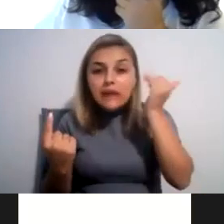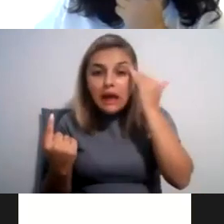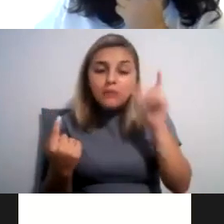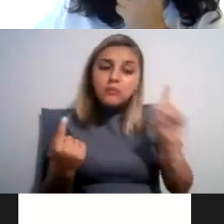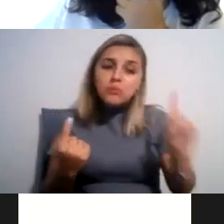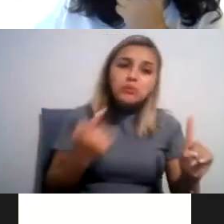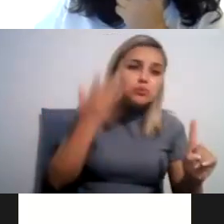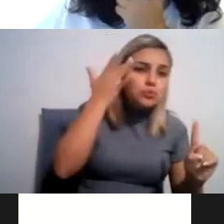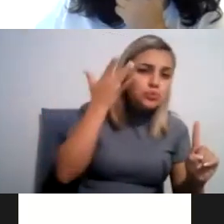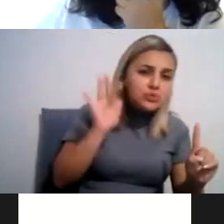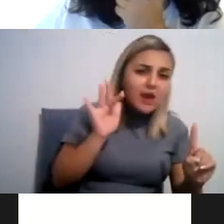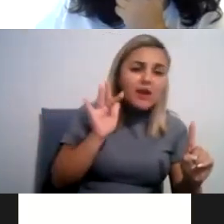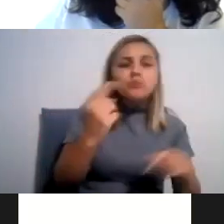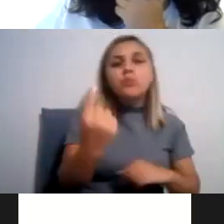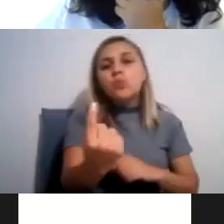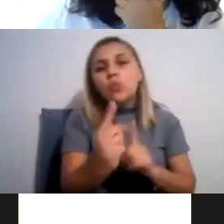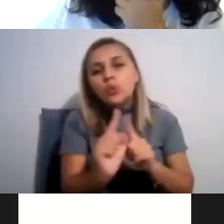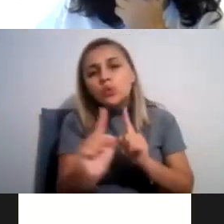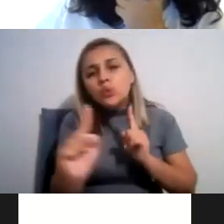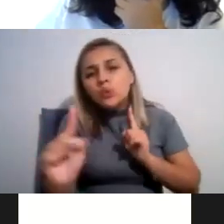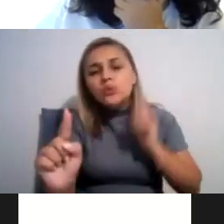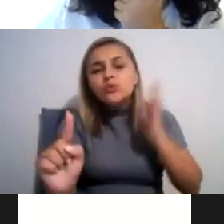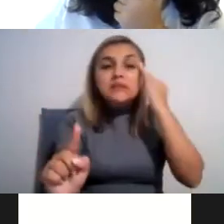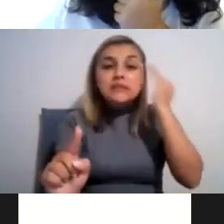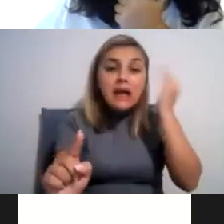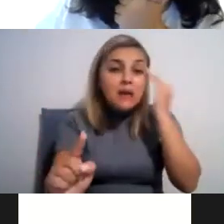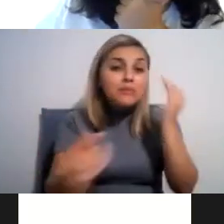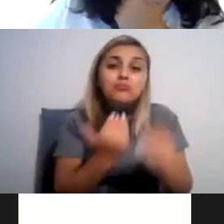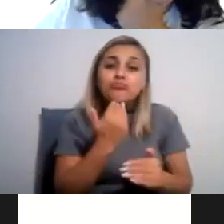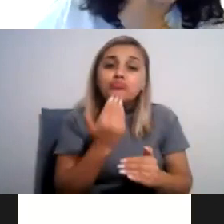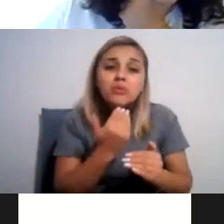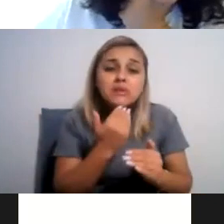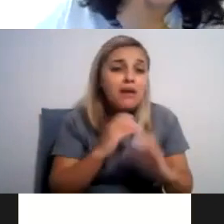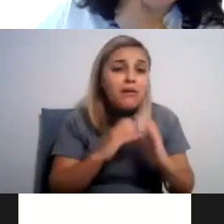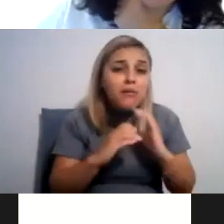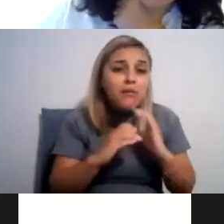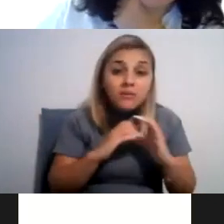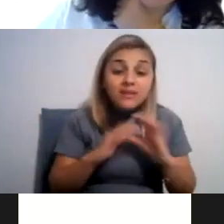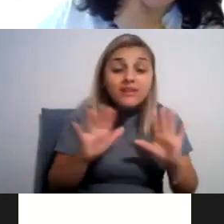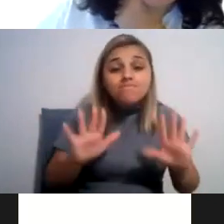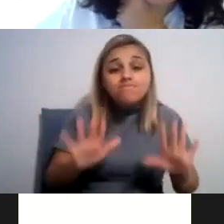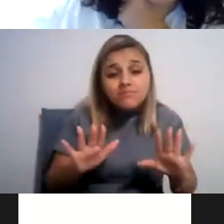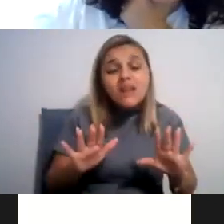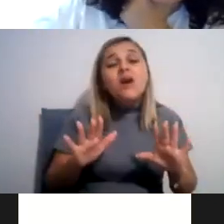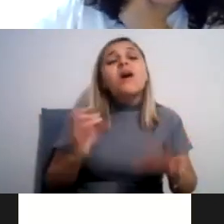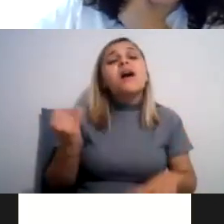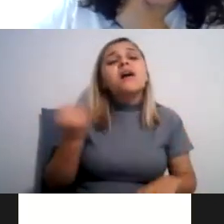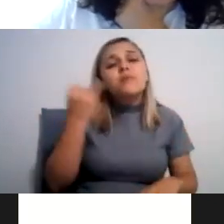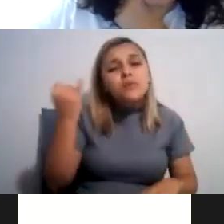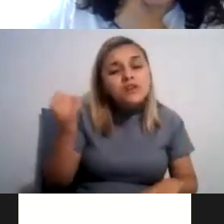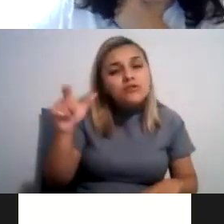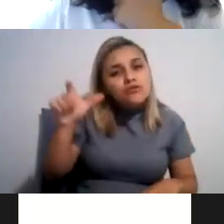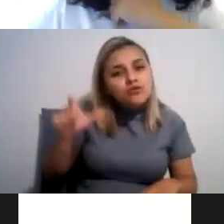o outro que está tão distante está sabendo, mas não consegue se comunicar. Então, perfeita a fala do Dr. Fábio de comunicação